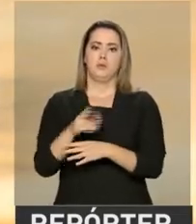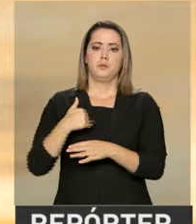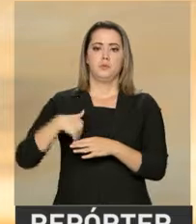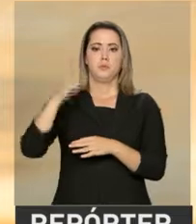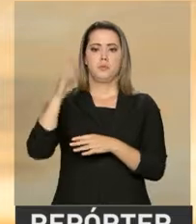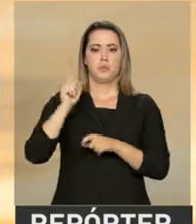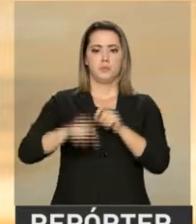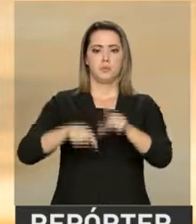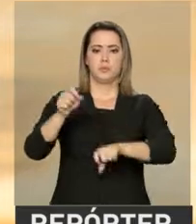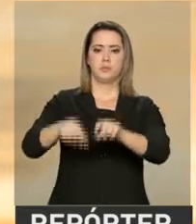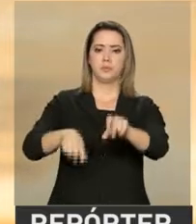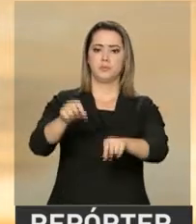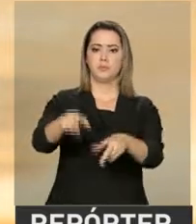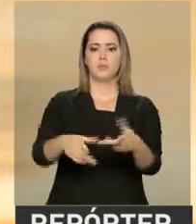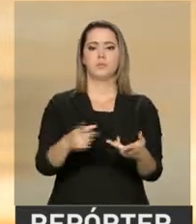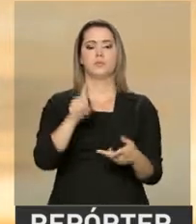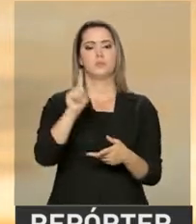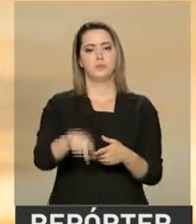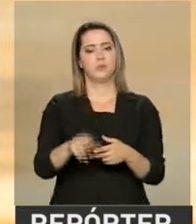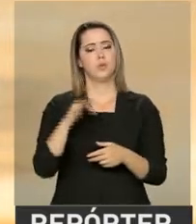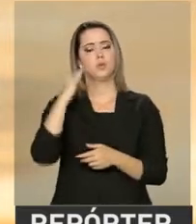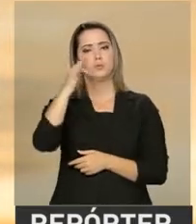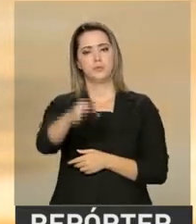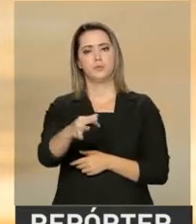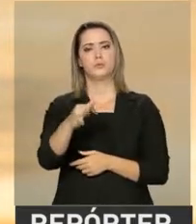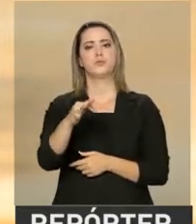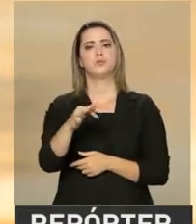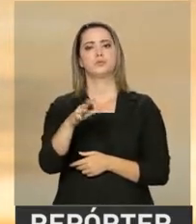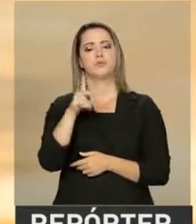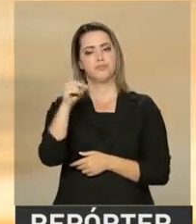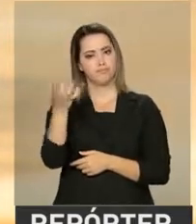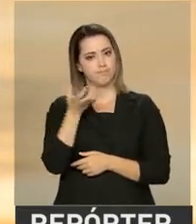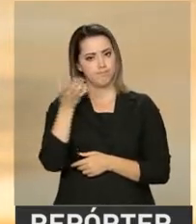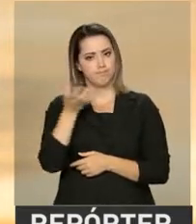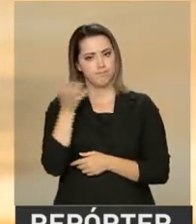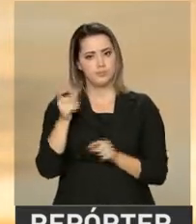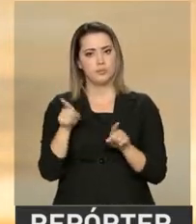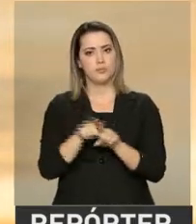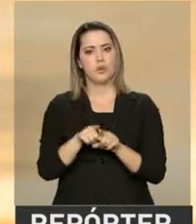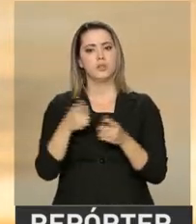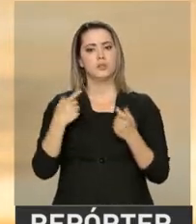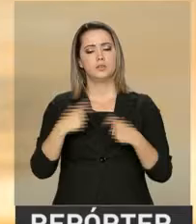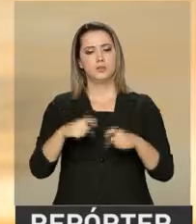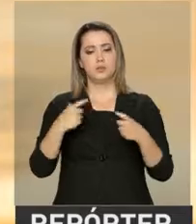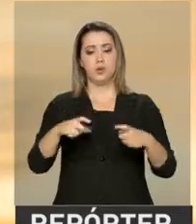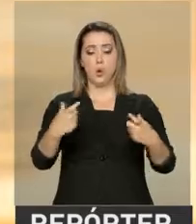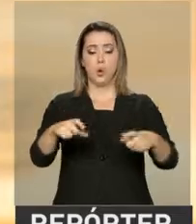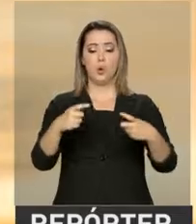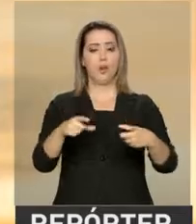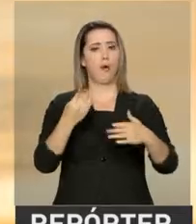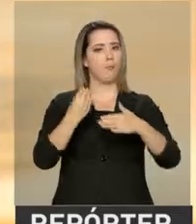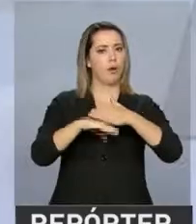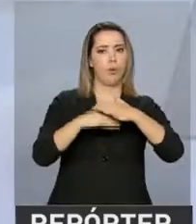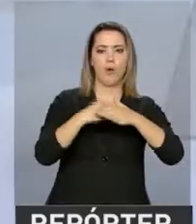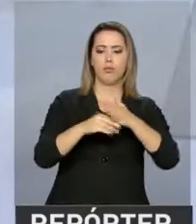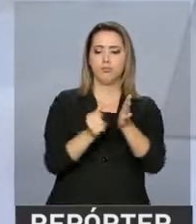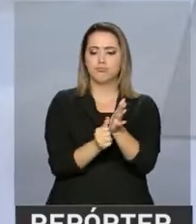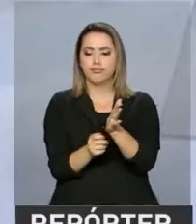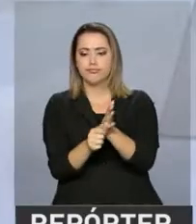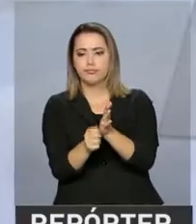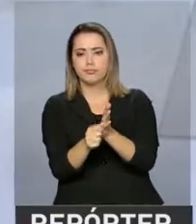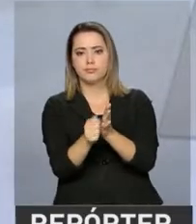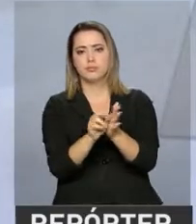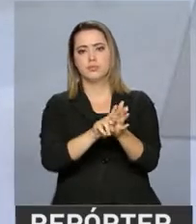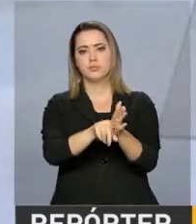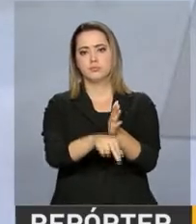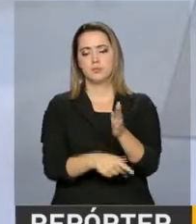aumentar a produtividade e com o futuro aí, se Deus quiser, conseguir um armazém também para poder guardar os grãos e tudo mais. Esse ciclo